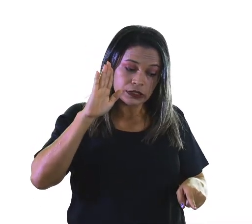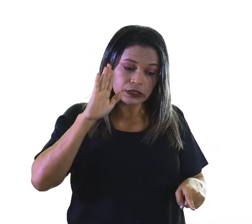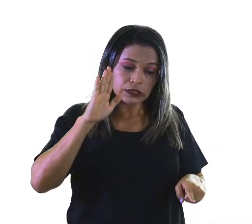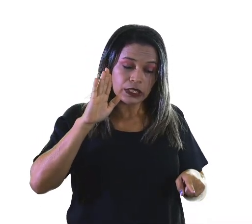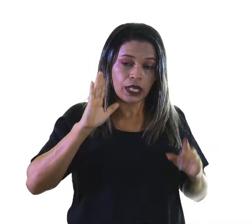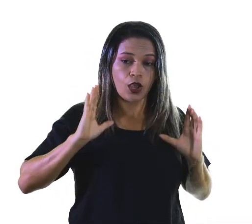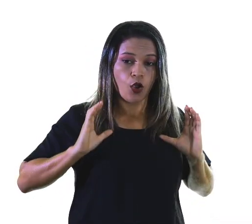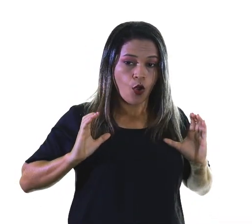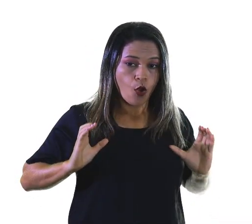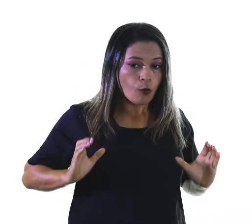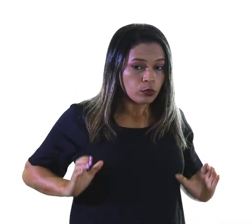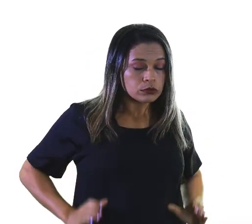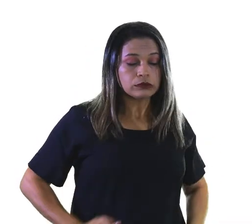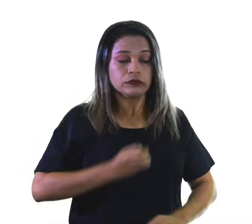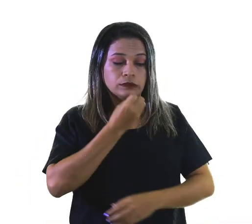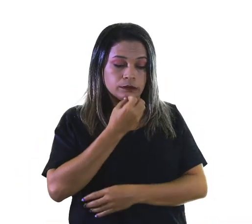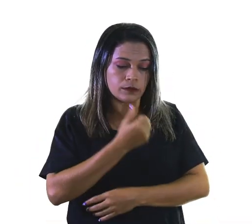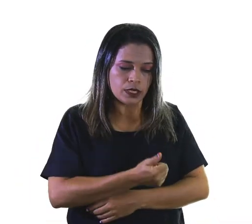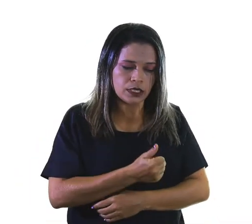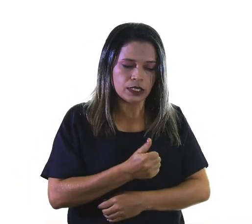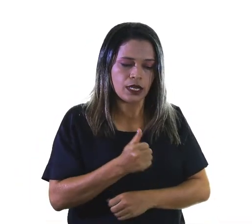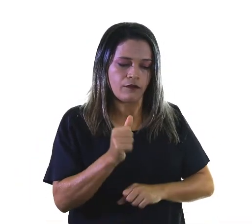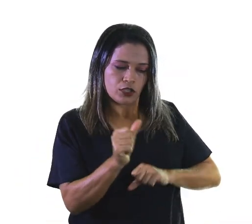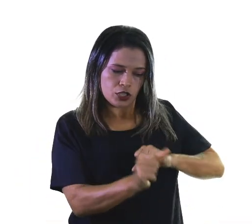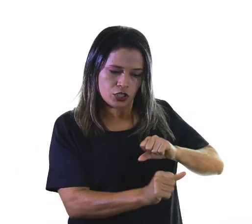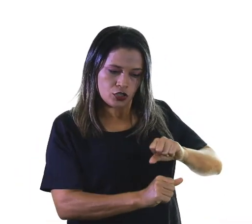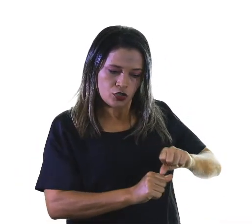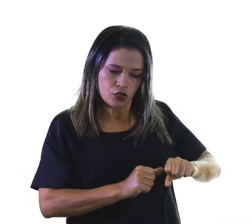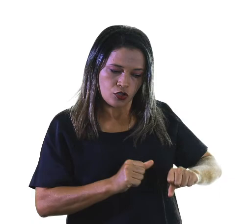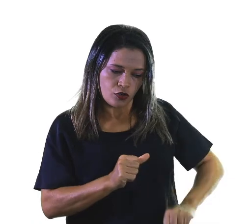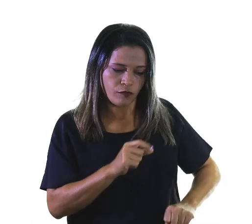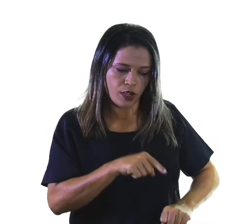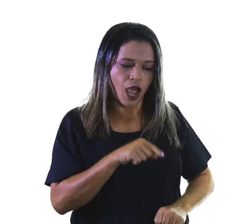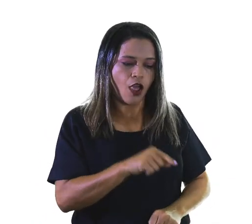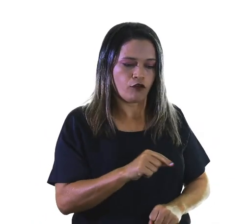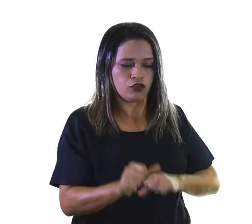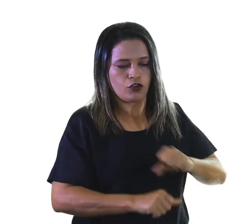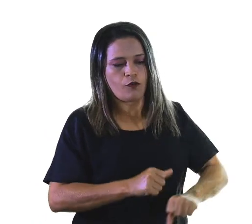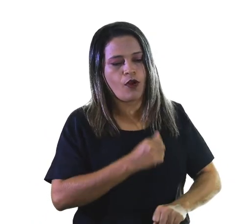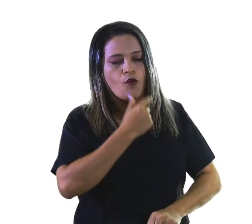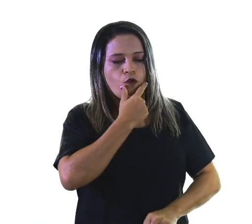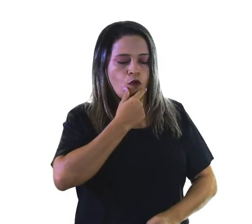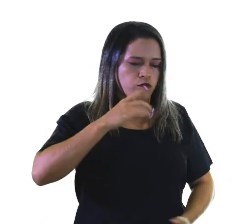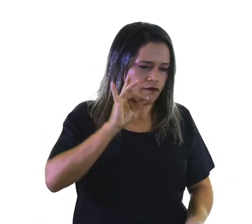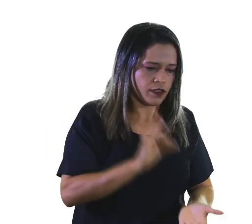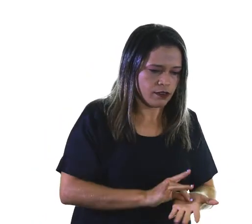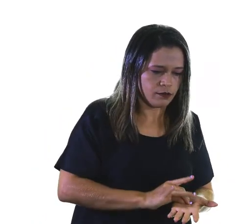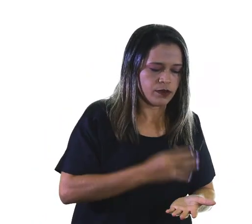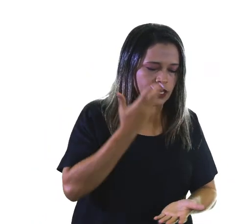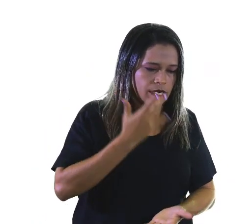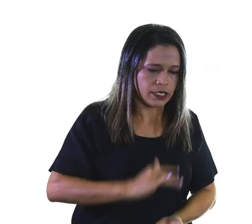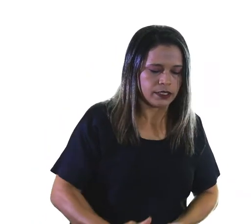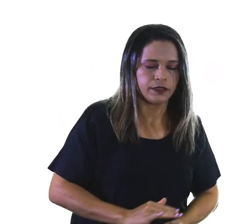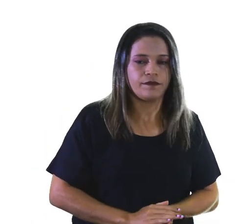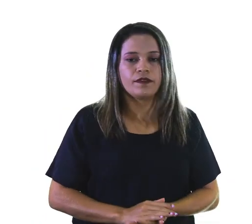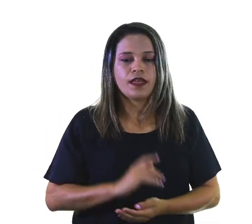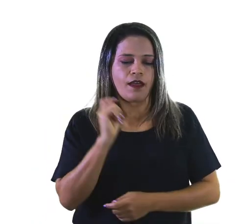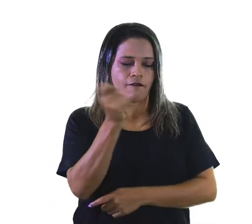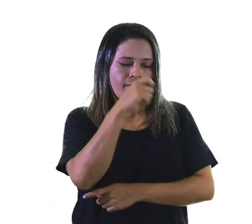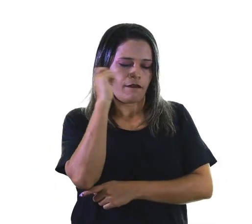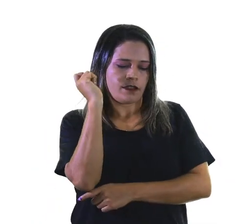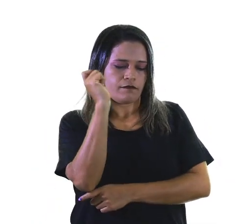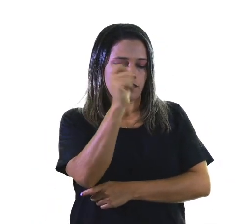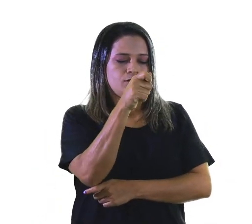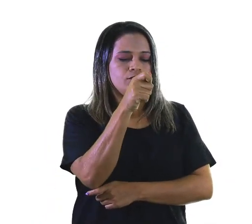comportasse bem, o transformaria em um menino de verdade. A fada fez questão